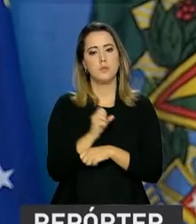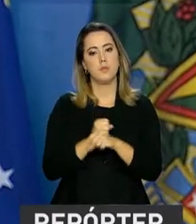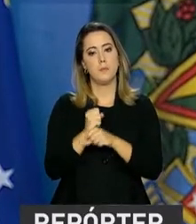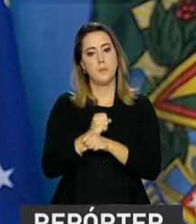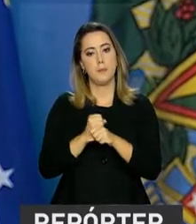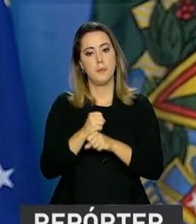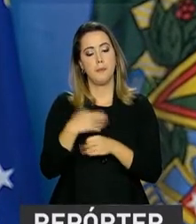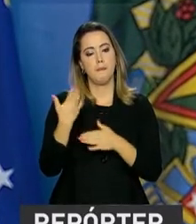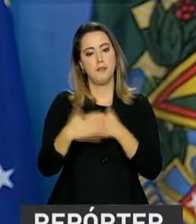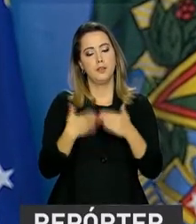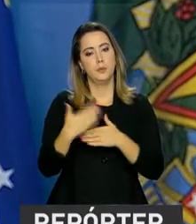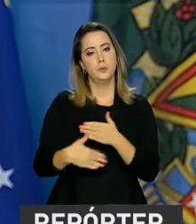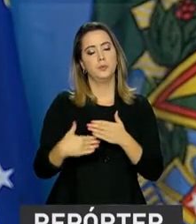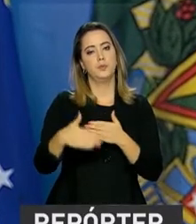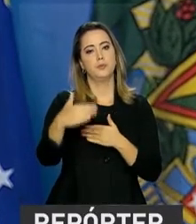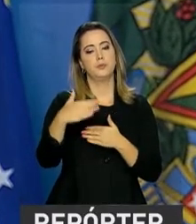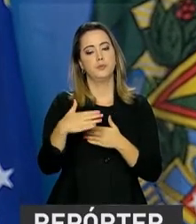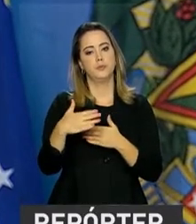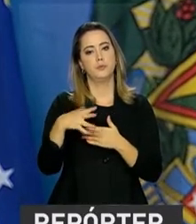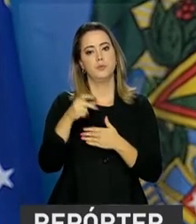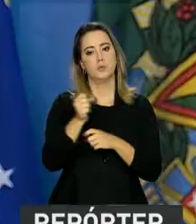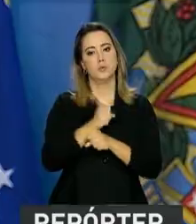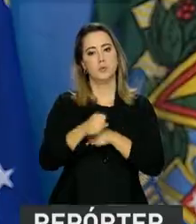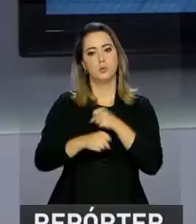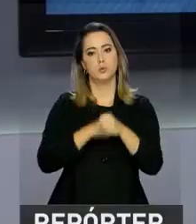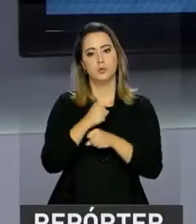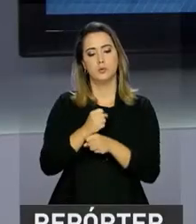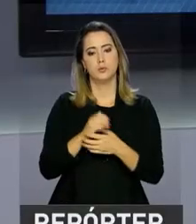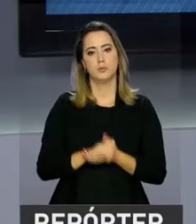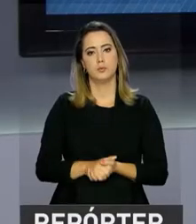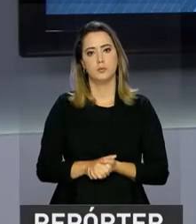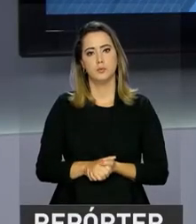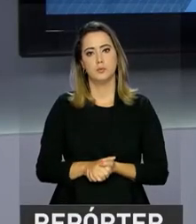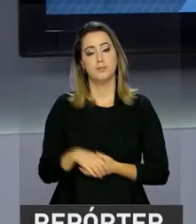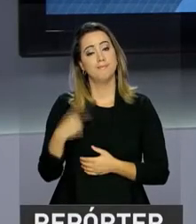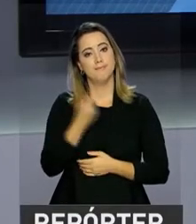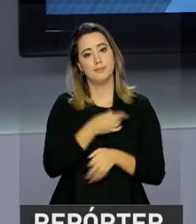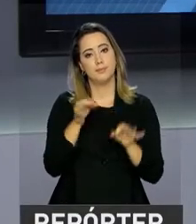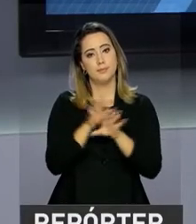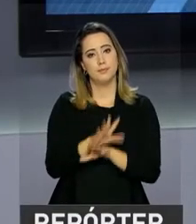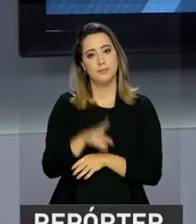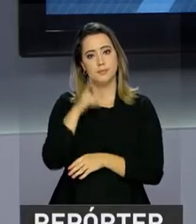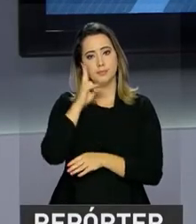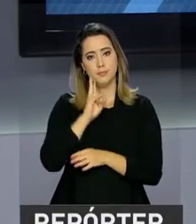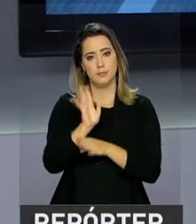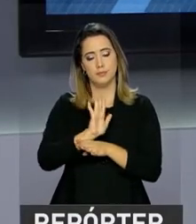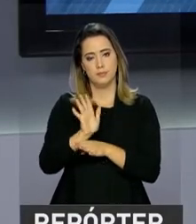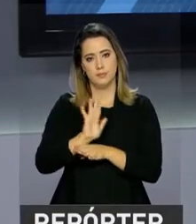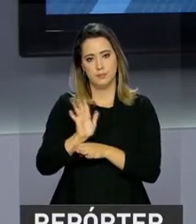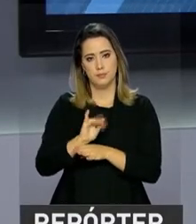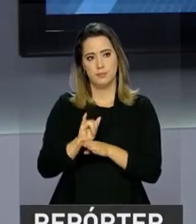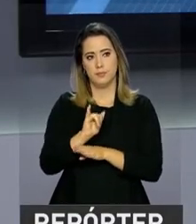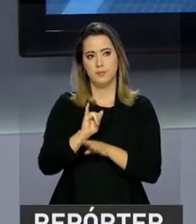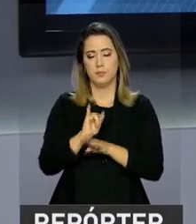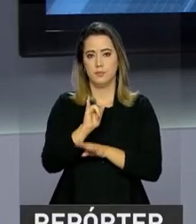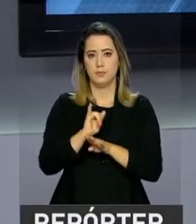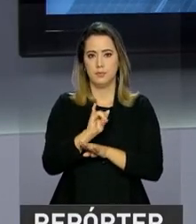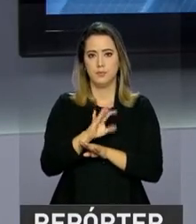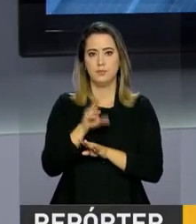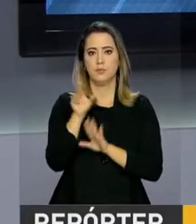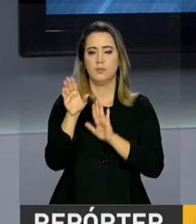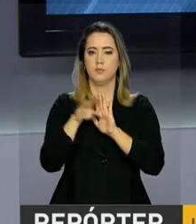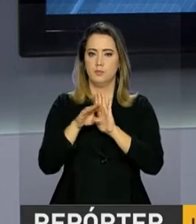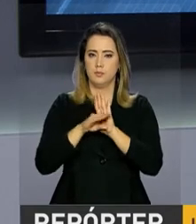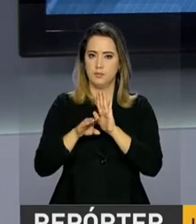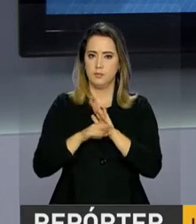ano e durante todo ano que vem. Nós ficamos por aqui. Você pode rever as reportagens no